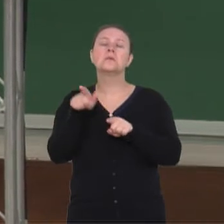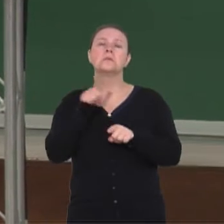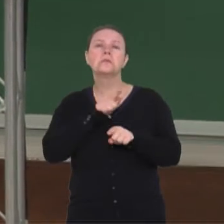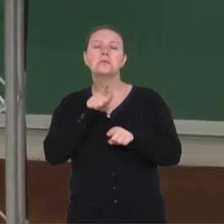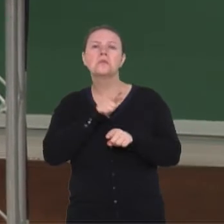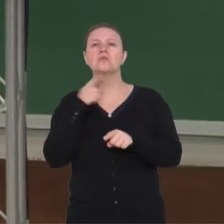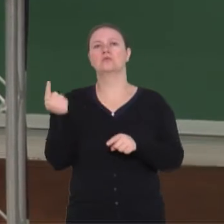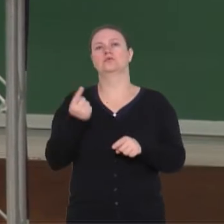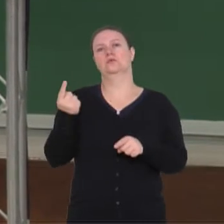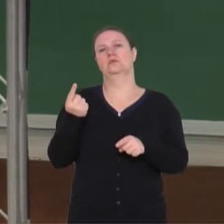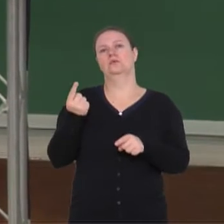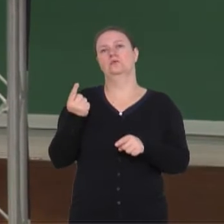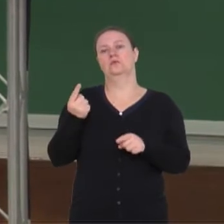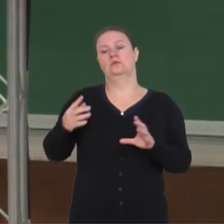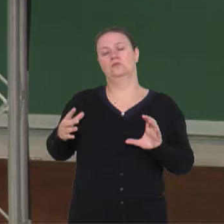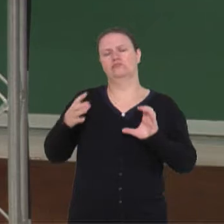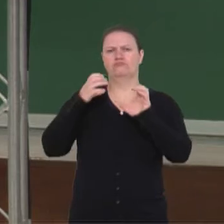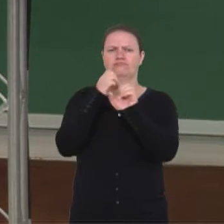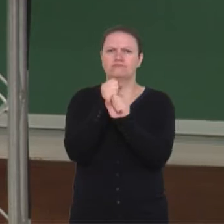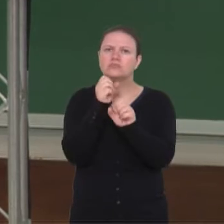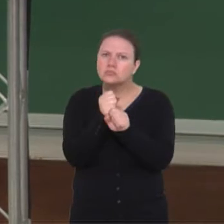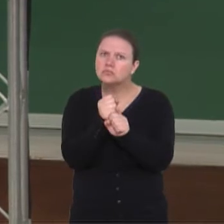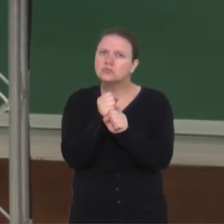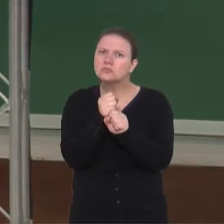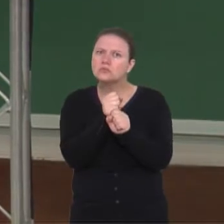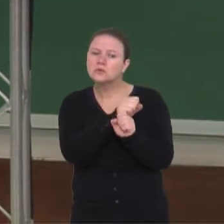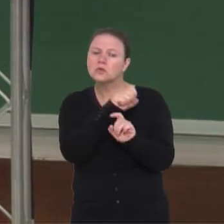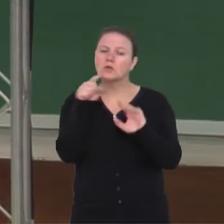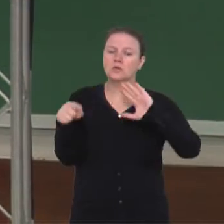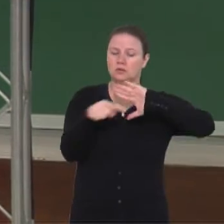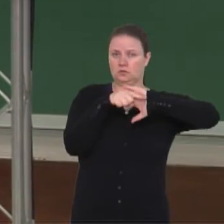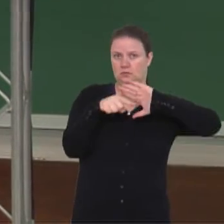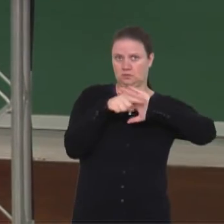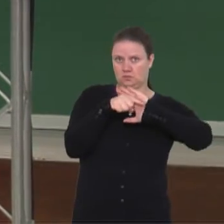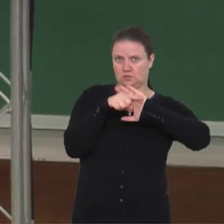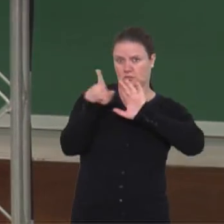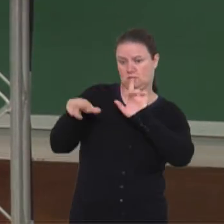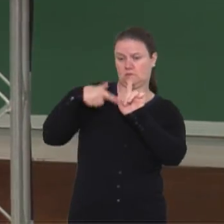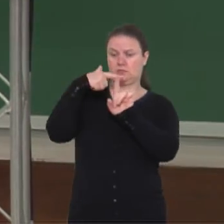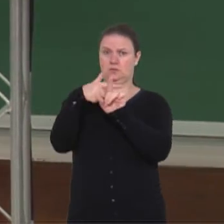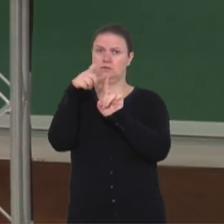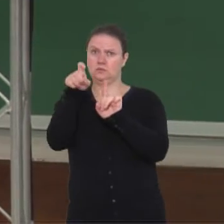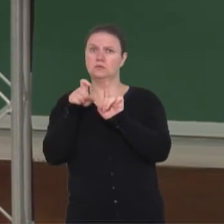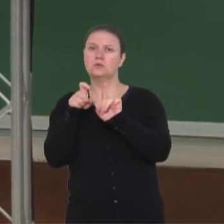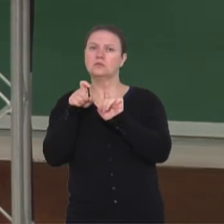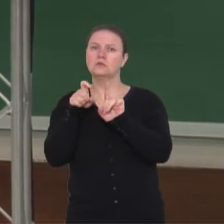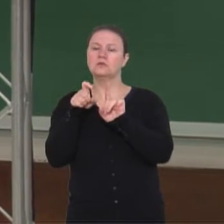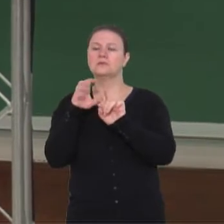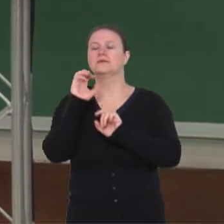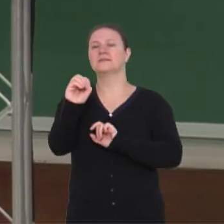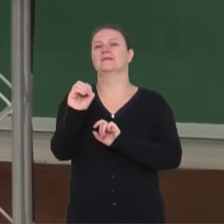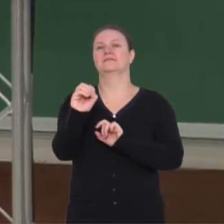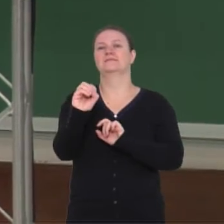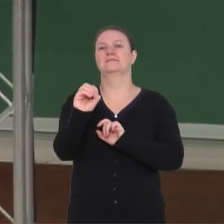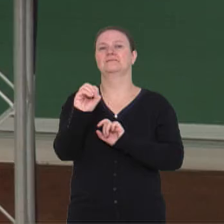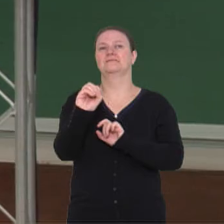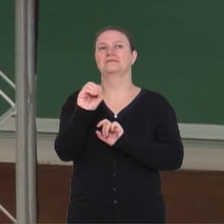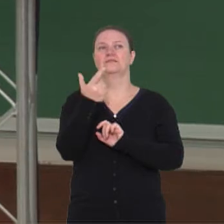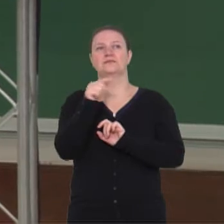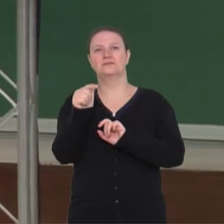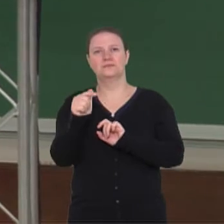Então, vamos lá. A somatória de negativo x com positivo x, zera. Não está